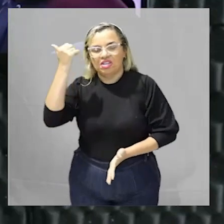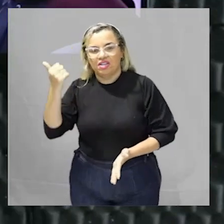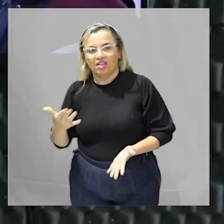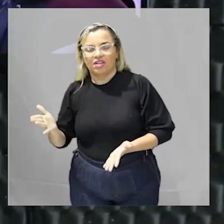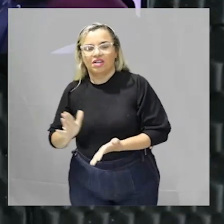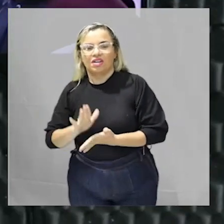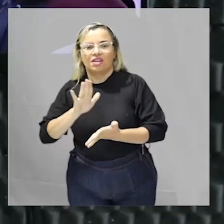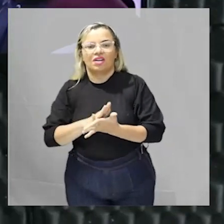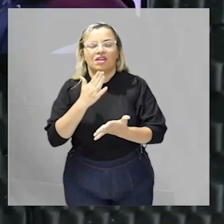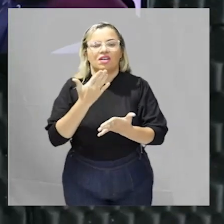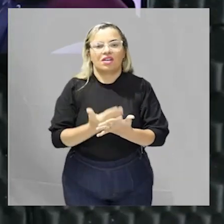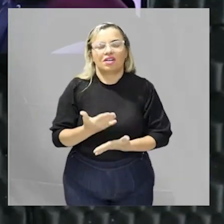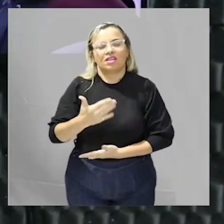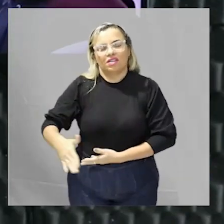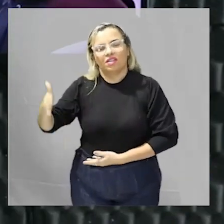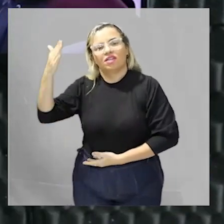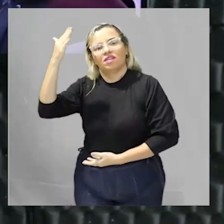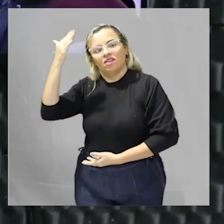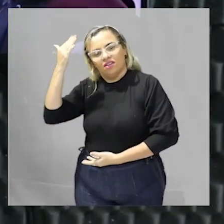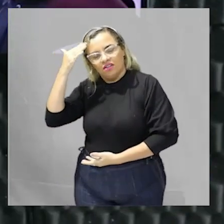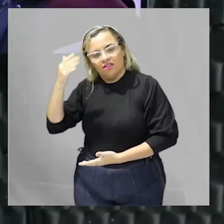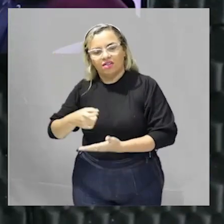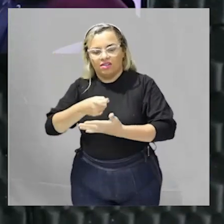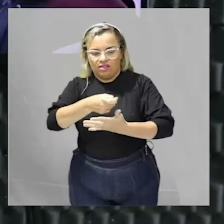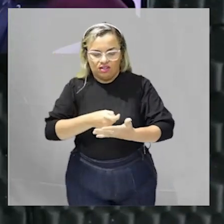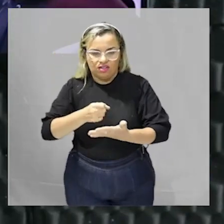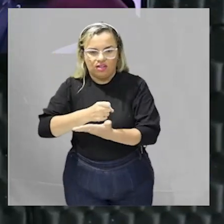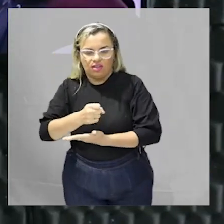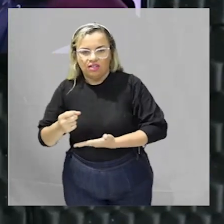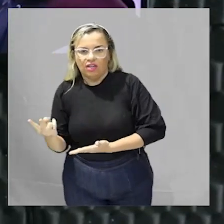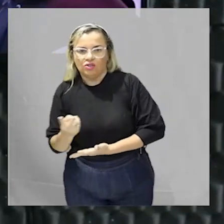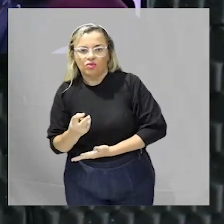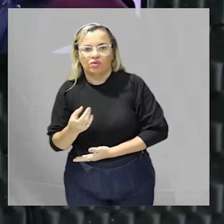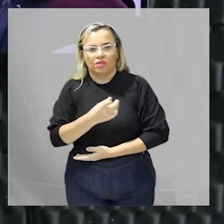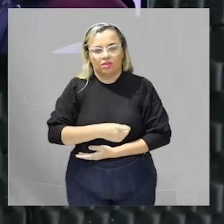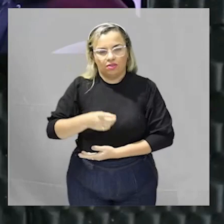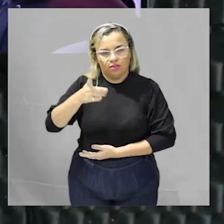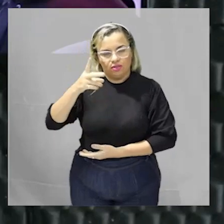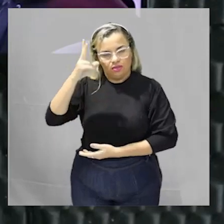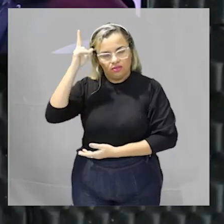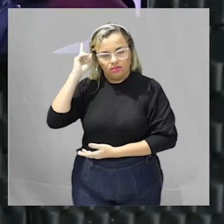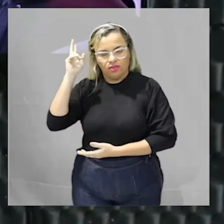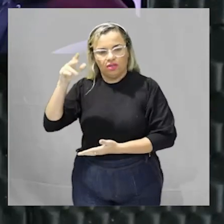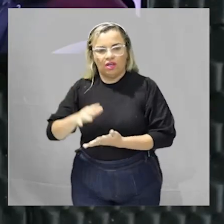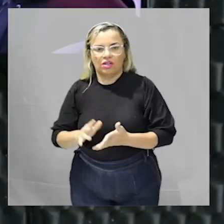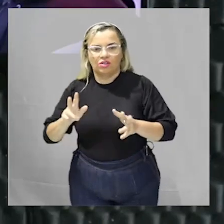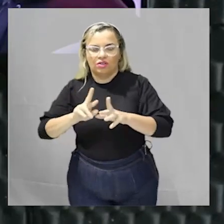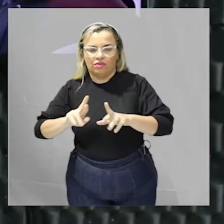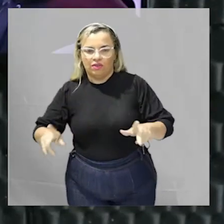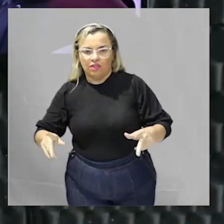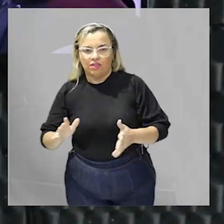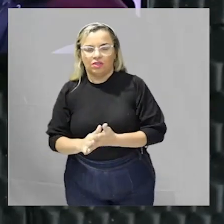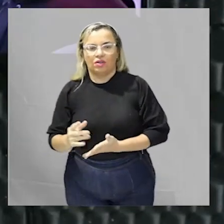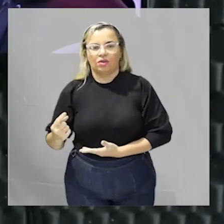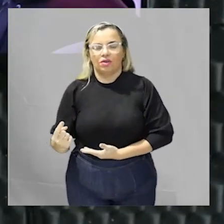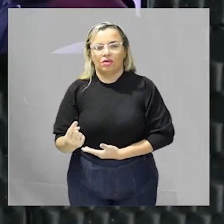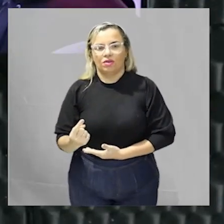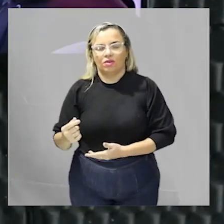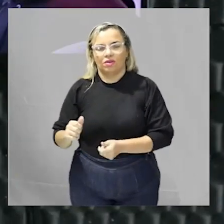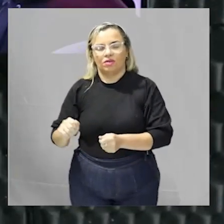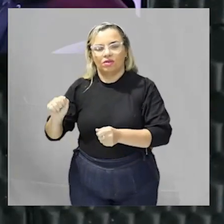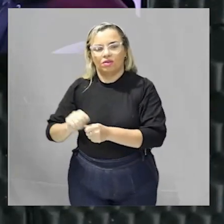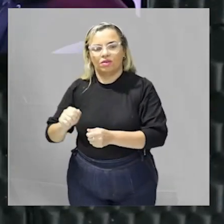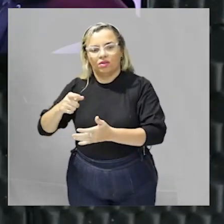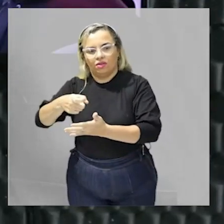textual é a base das provas das duas universidades. A diferença é que uma faz